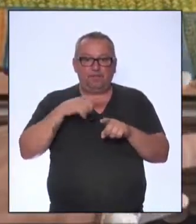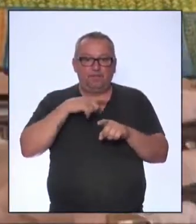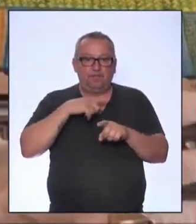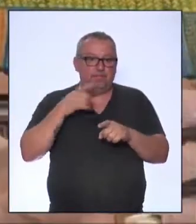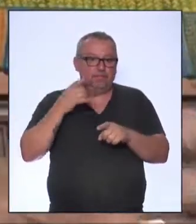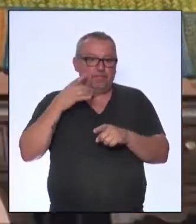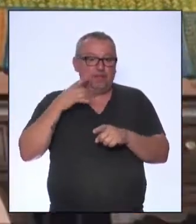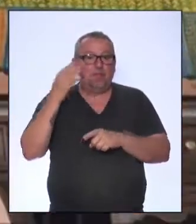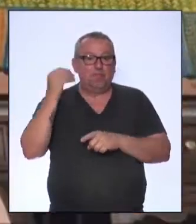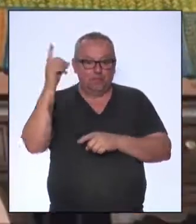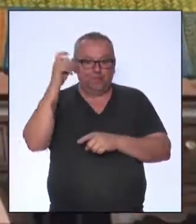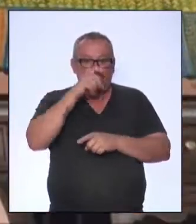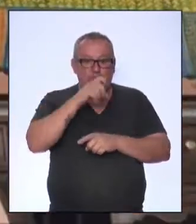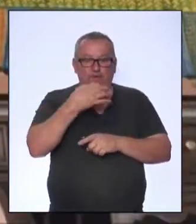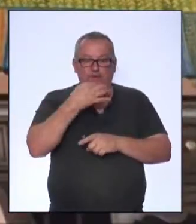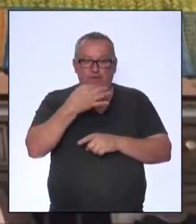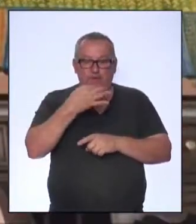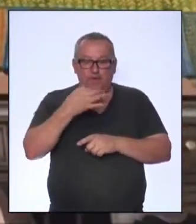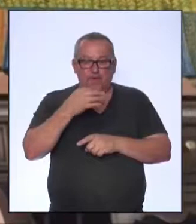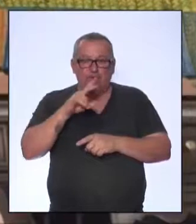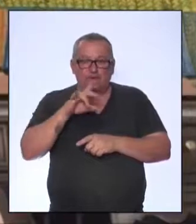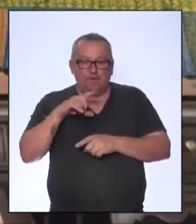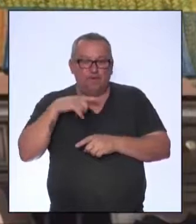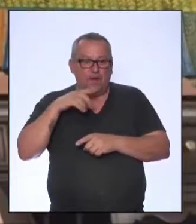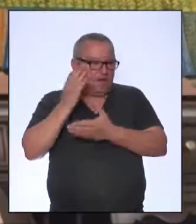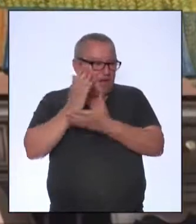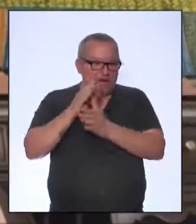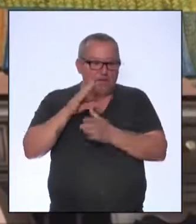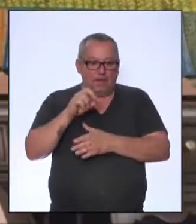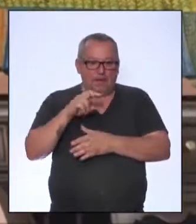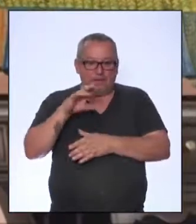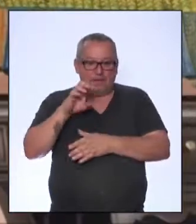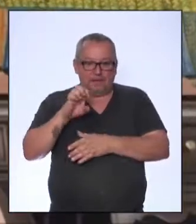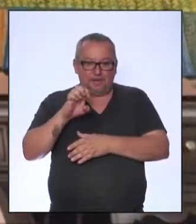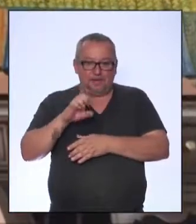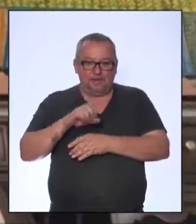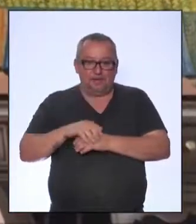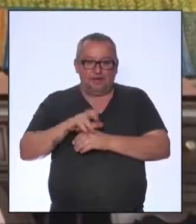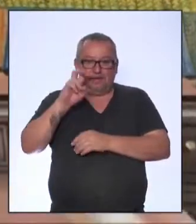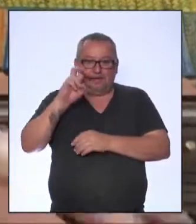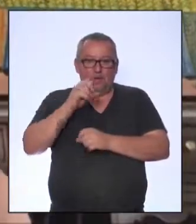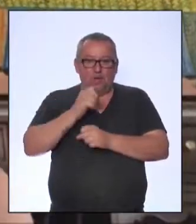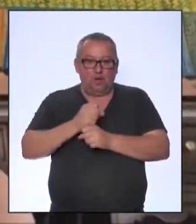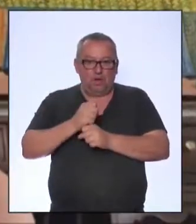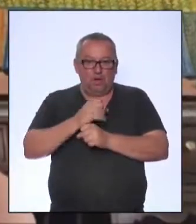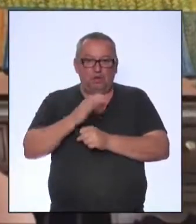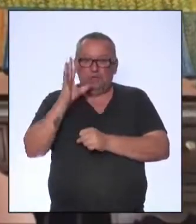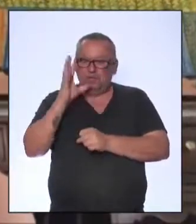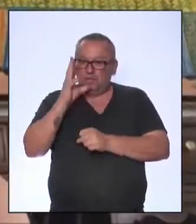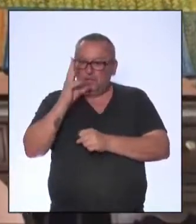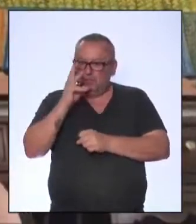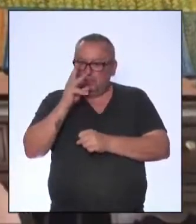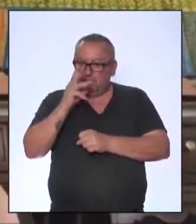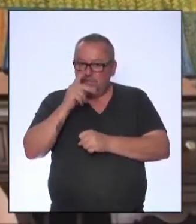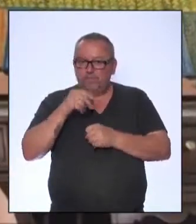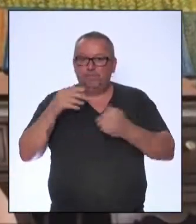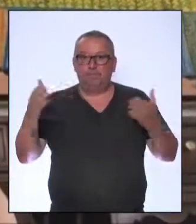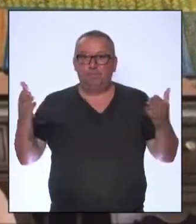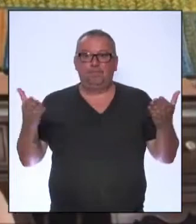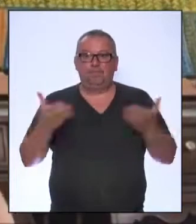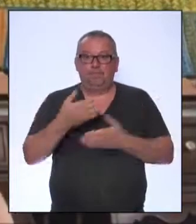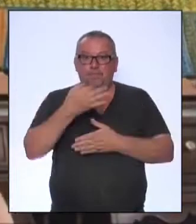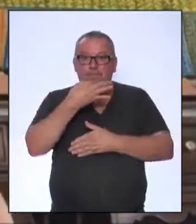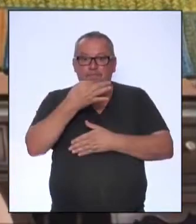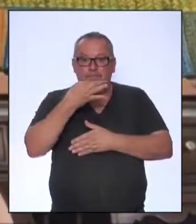é muito difícil. A gente acha que não vai sair dessa crise em menos de 5 anos. Hoje, as